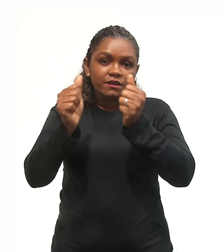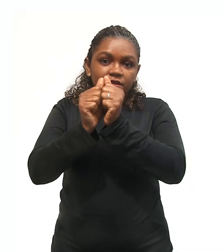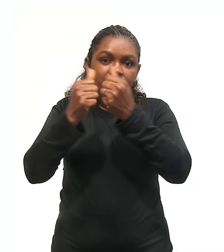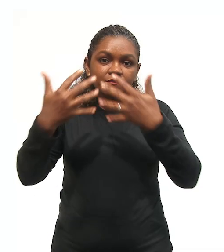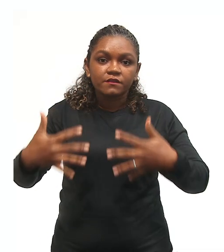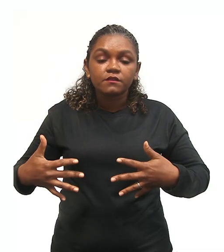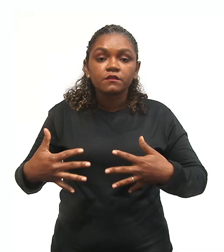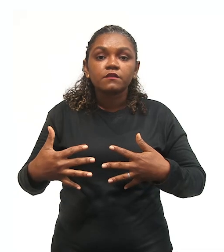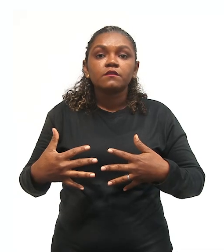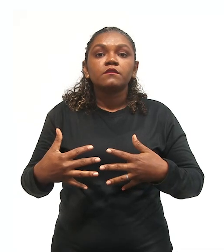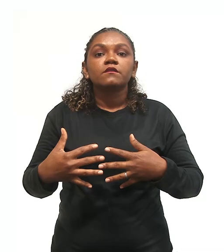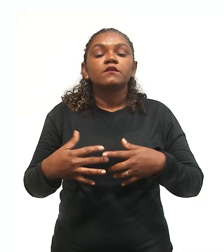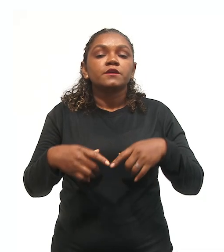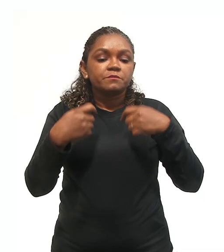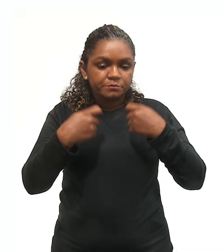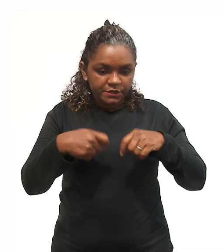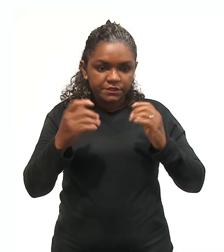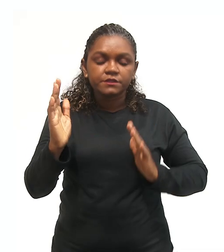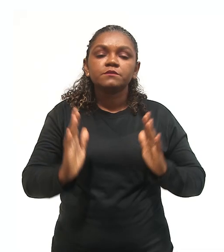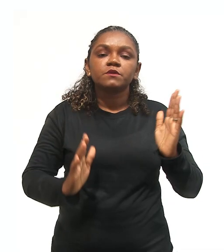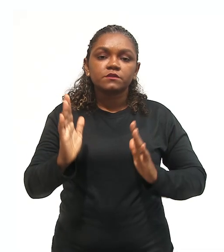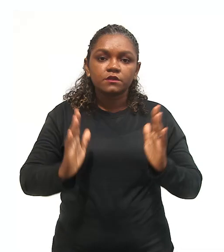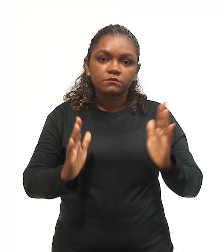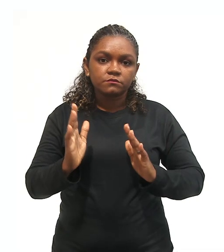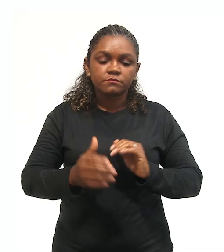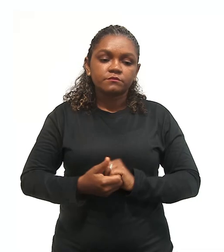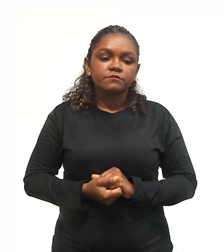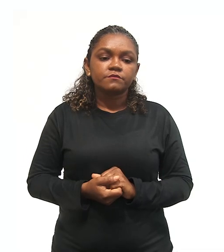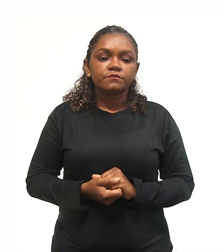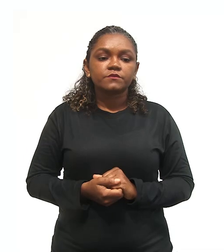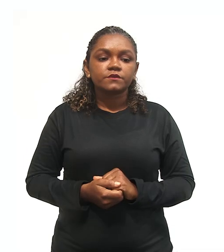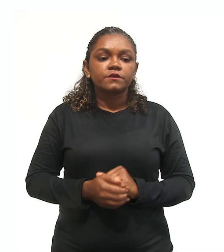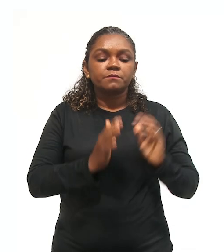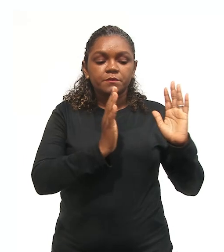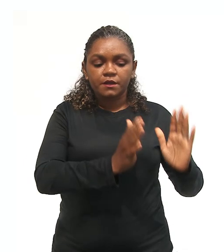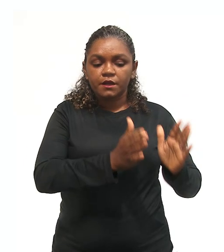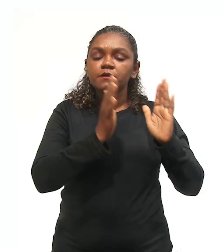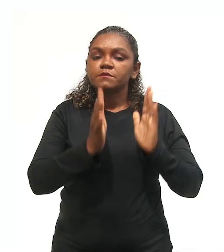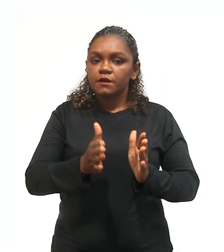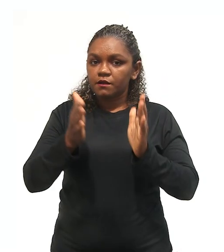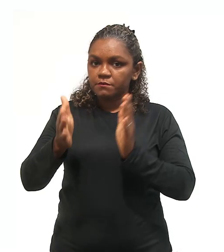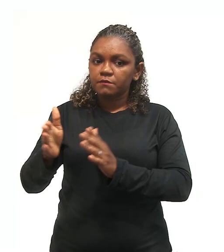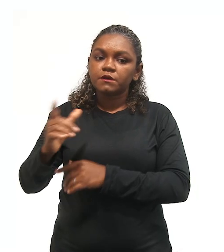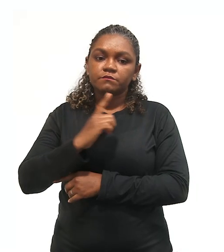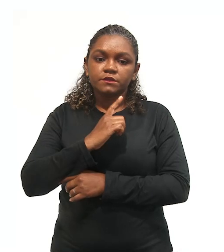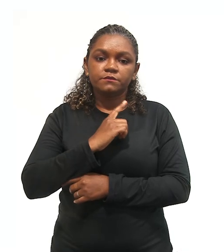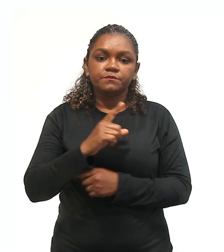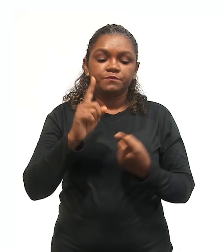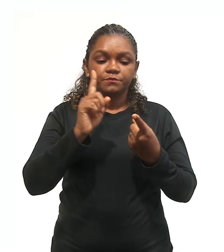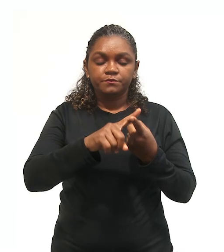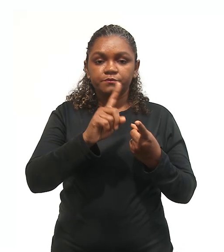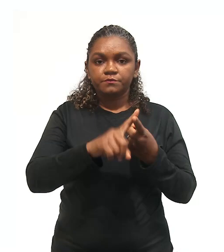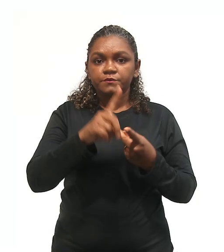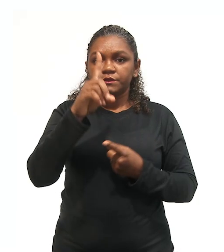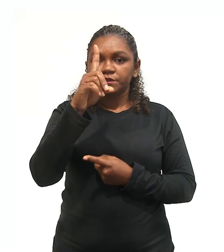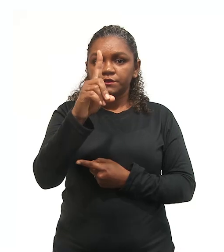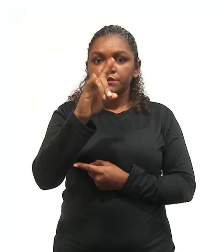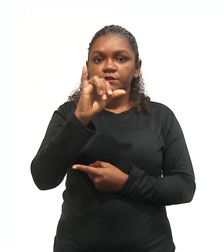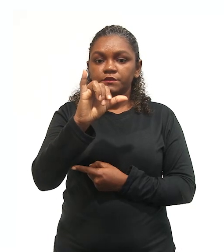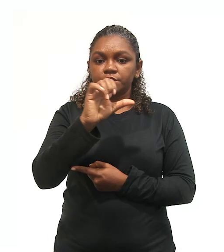nós precisamos passar por um processo que compreende algumas fases. Temos a fase de